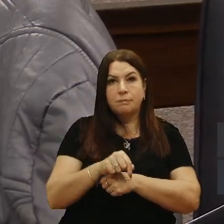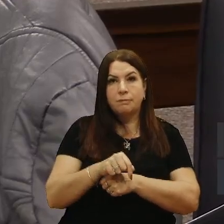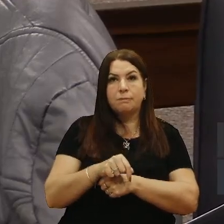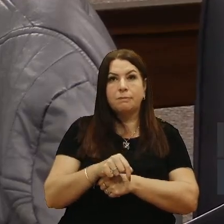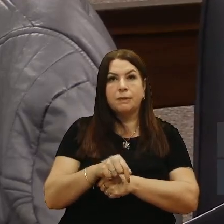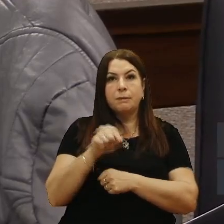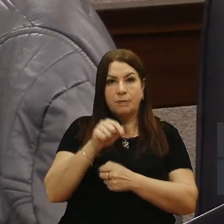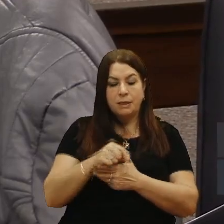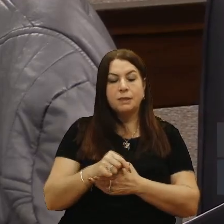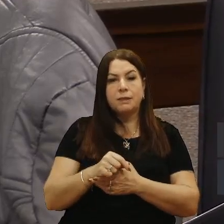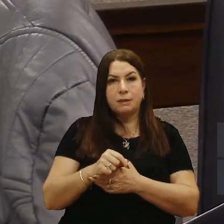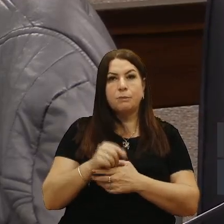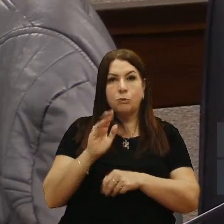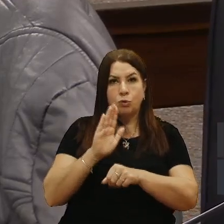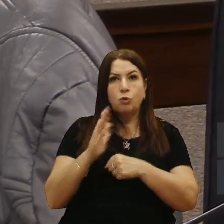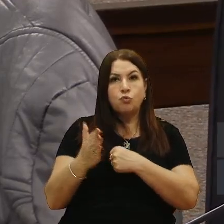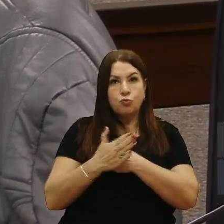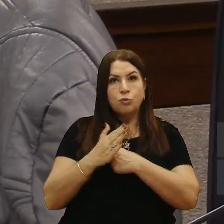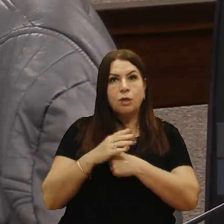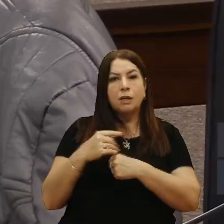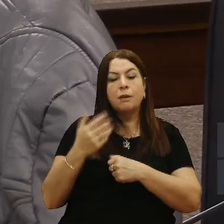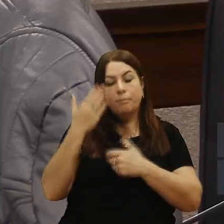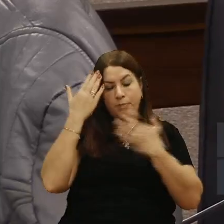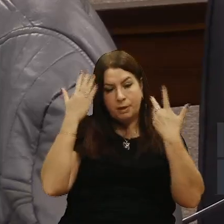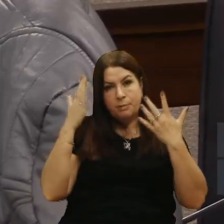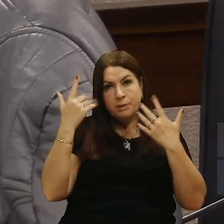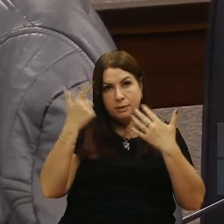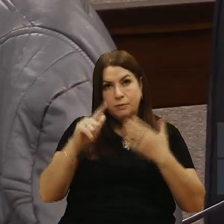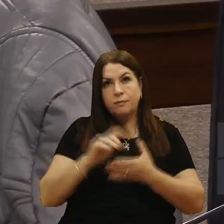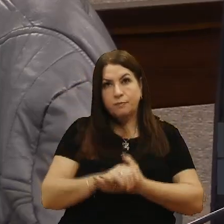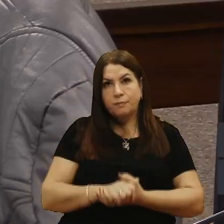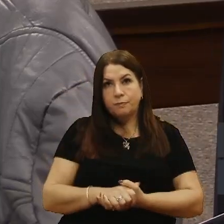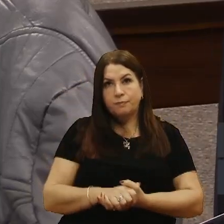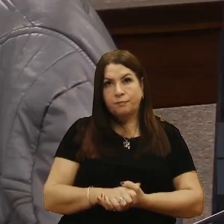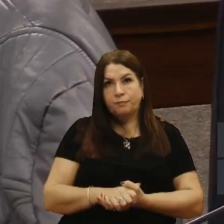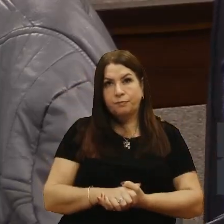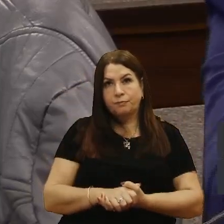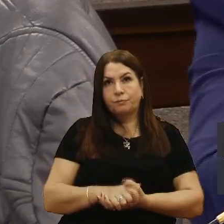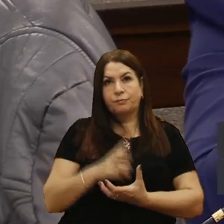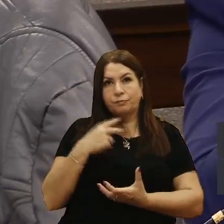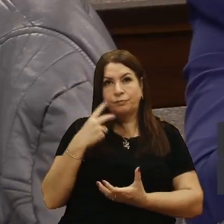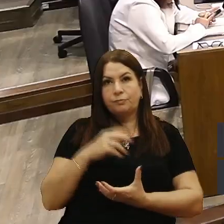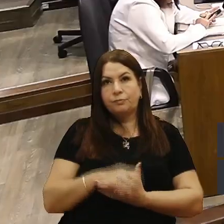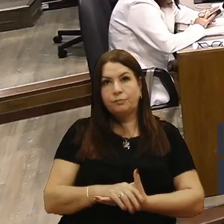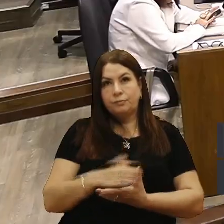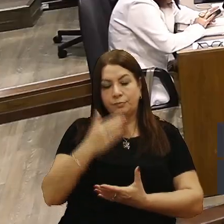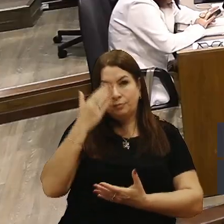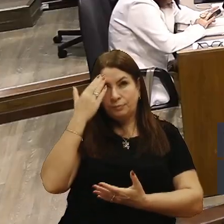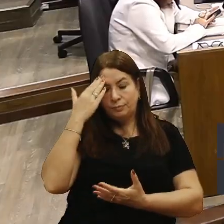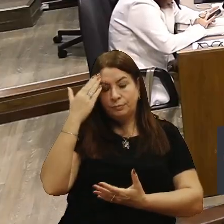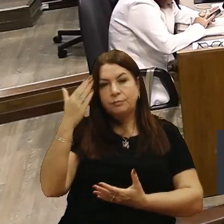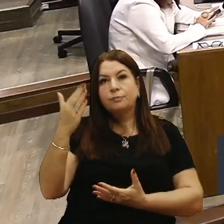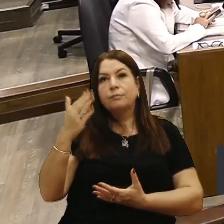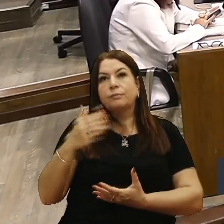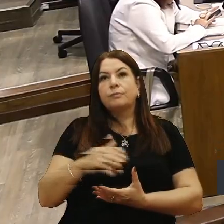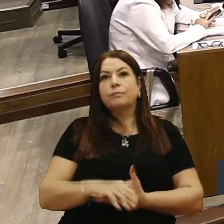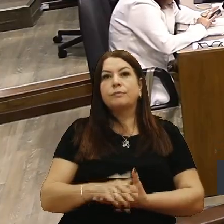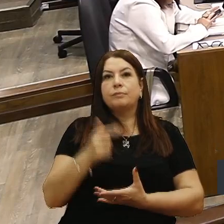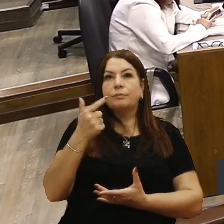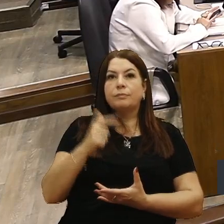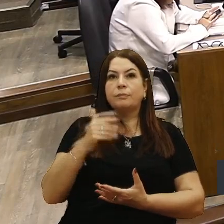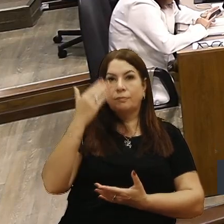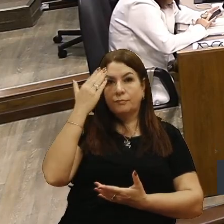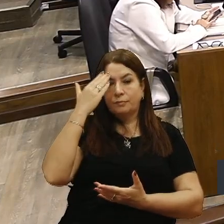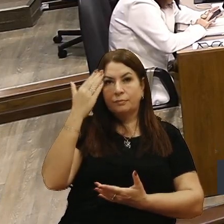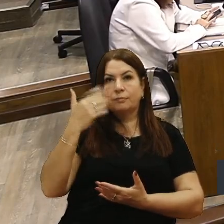vem para isso mesmo, vem para ajudar os nossos agricultores. Parabéns novamente, vereadora. Muito obrigada. Então, novamente,